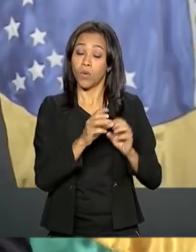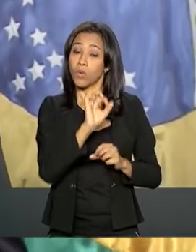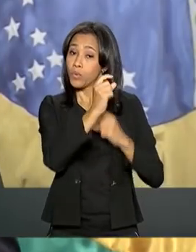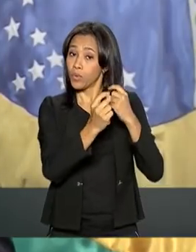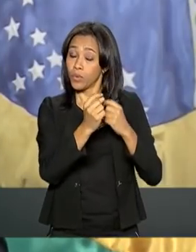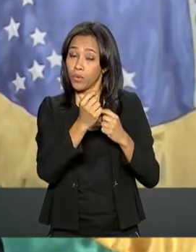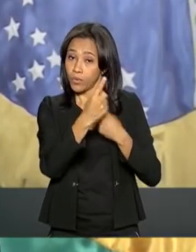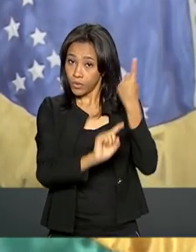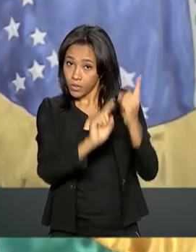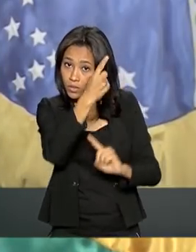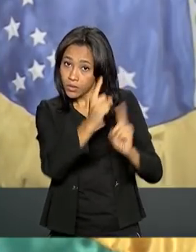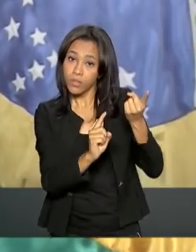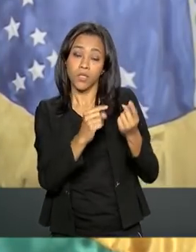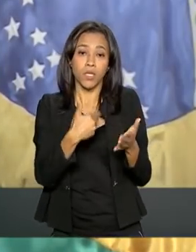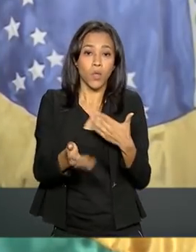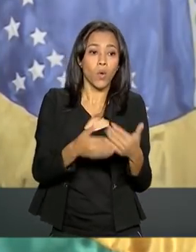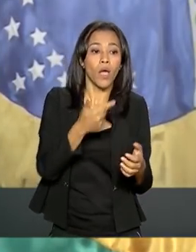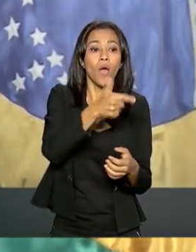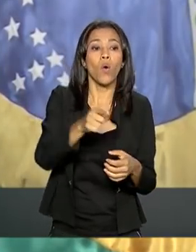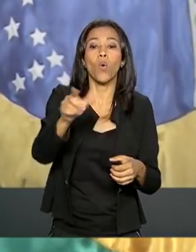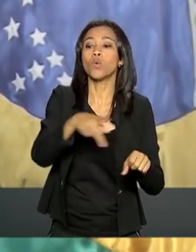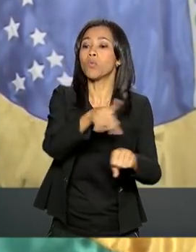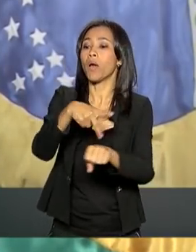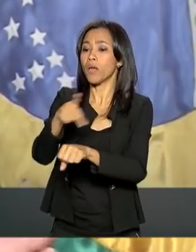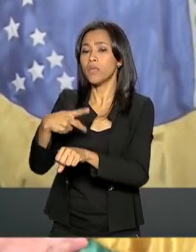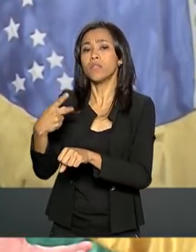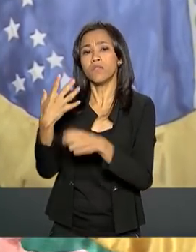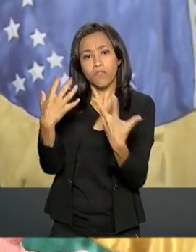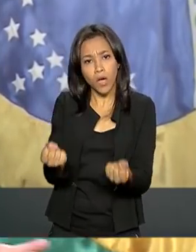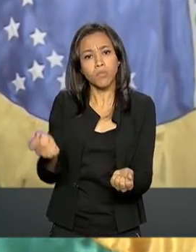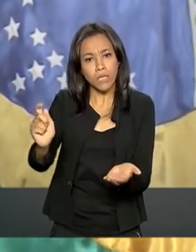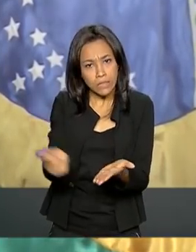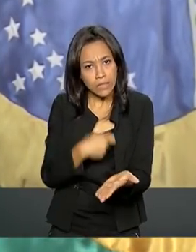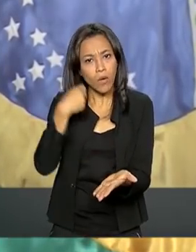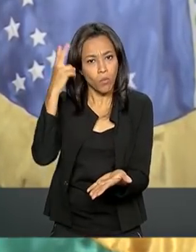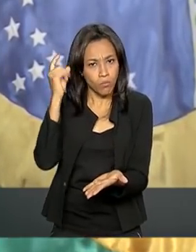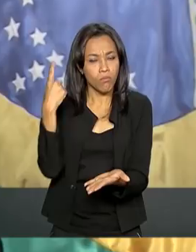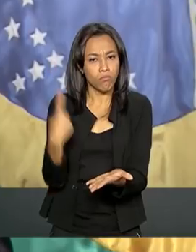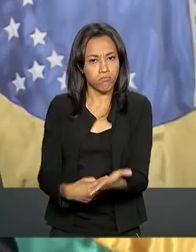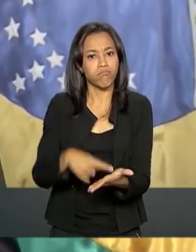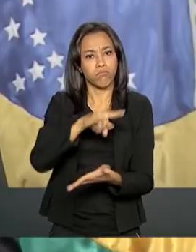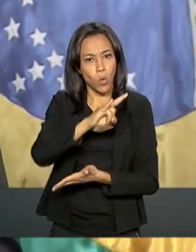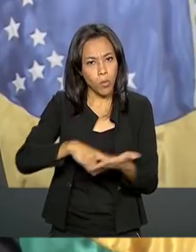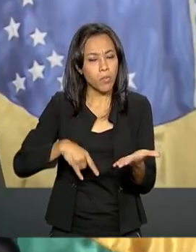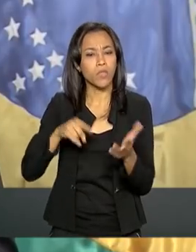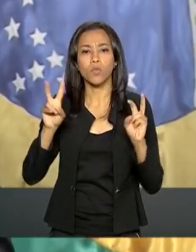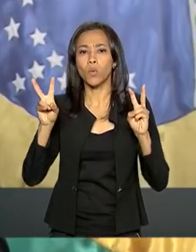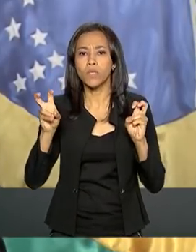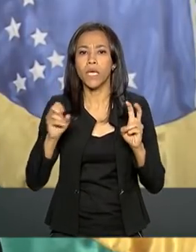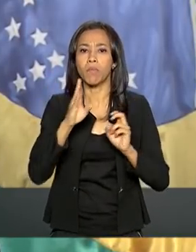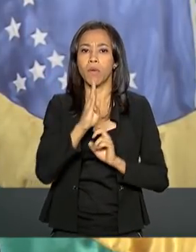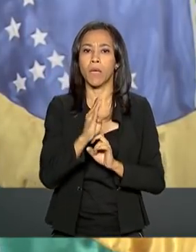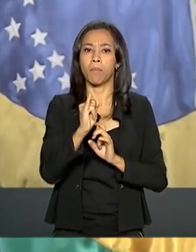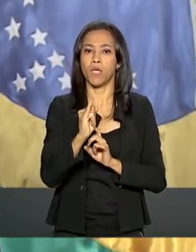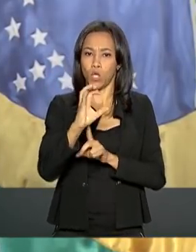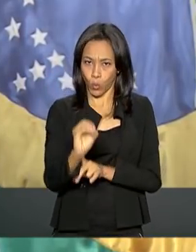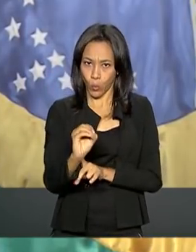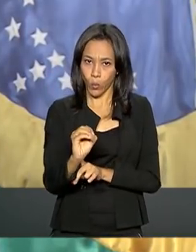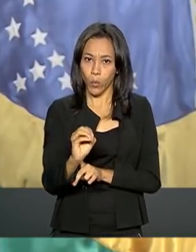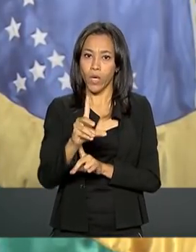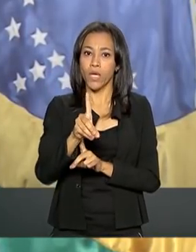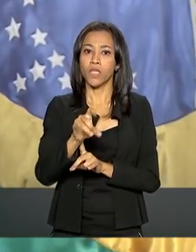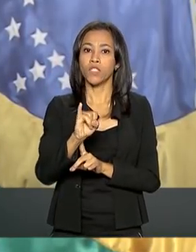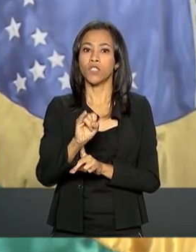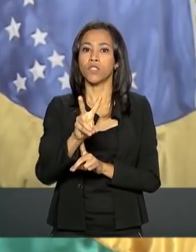qualquer outro país, assinarmos acordos sobre biodiversidade, por exemplo, ou exploração